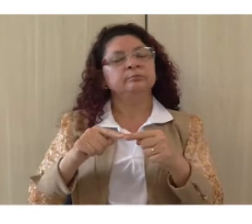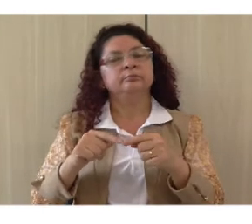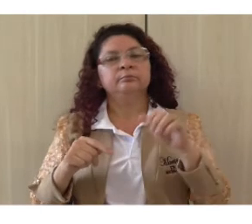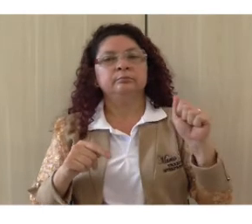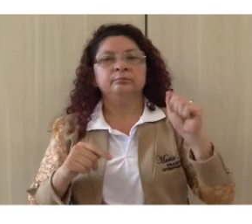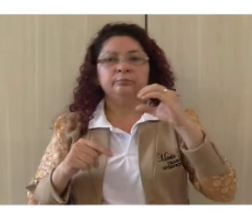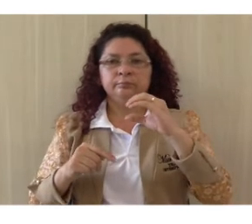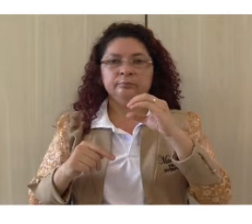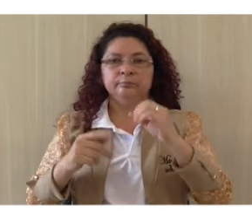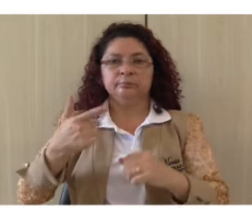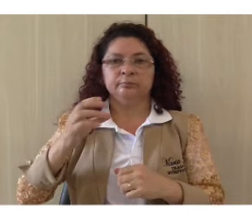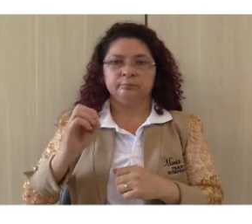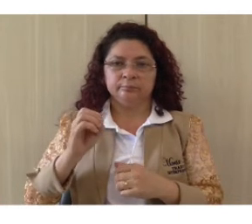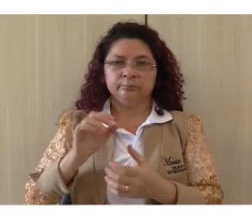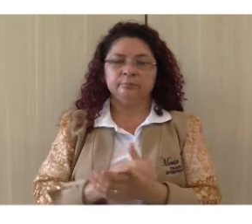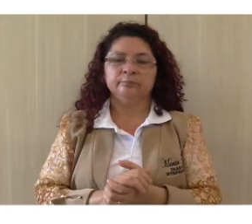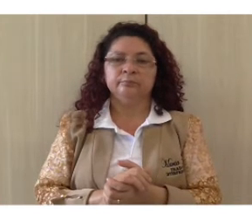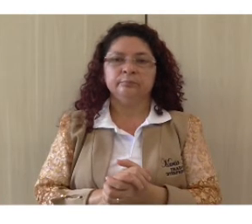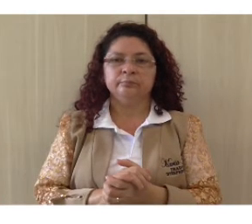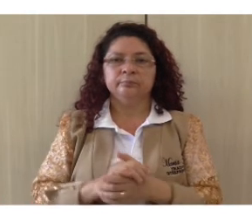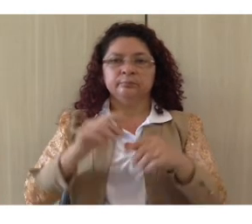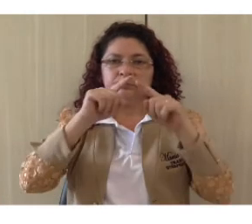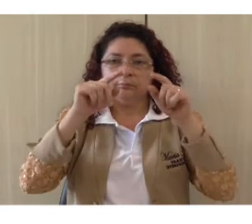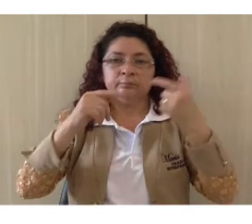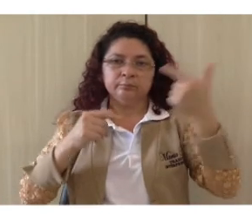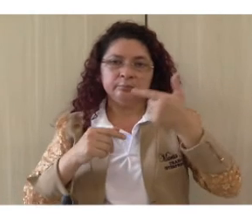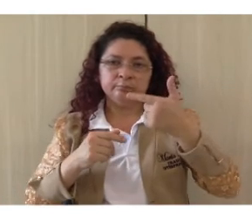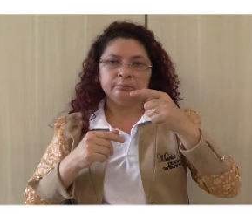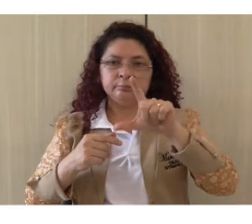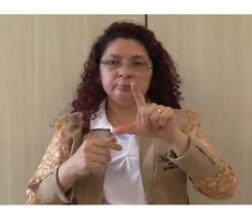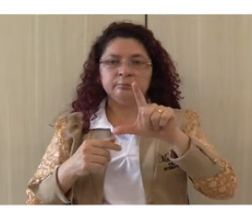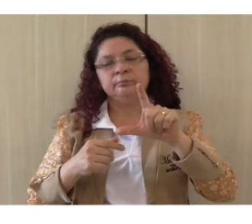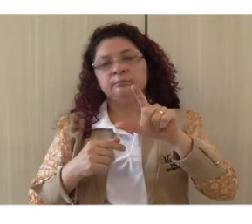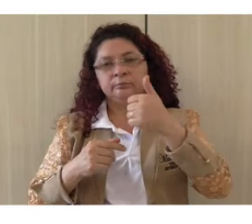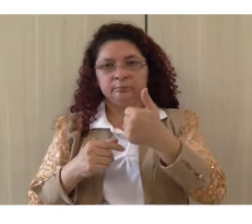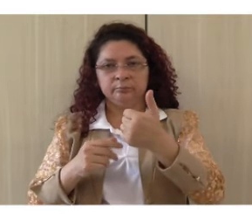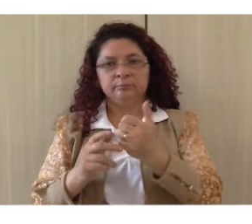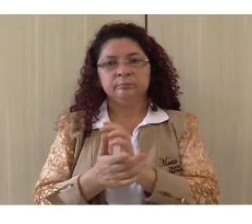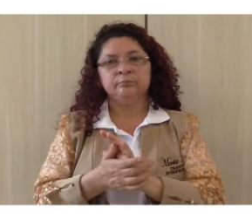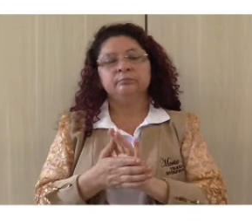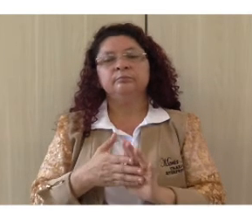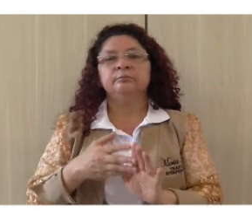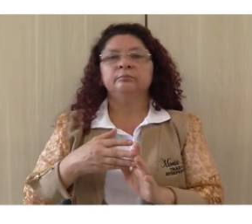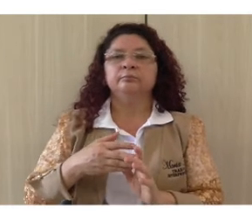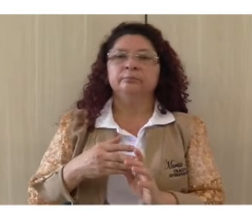AC, 20 vagas. Coluna 2, L1, 6